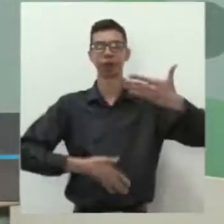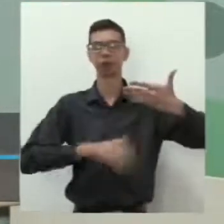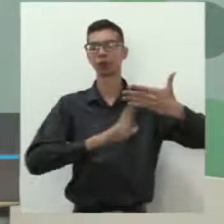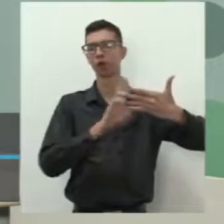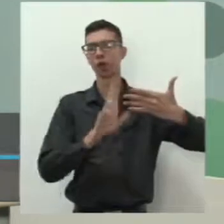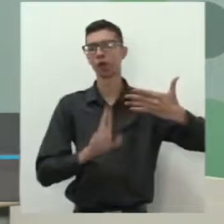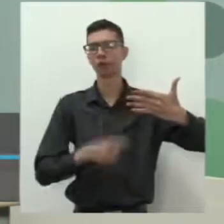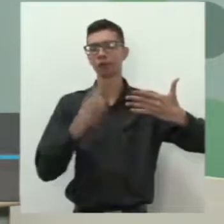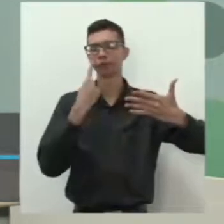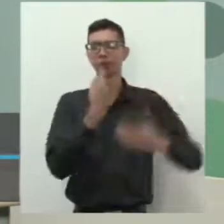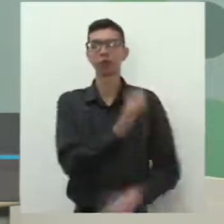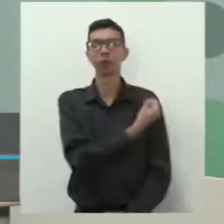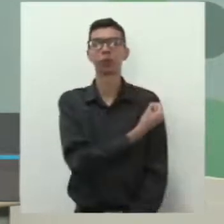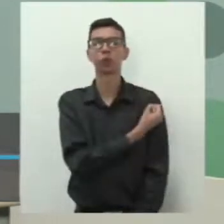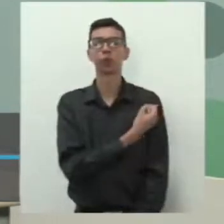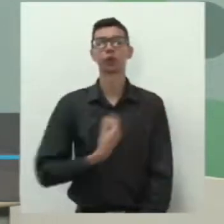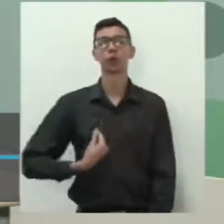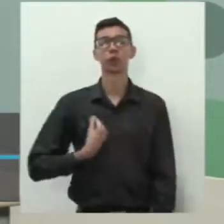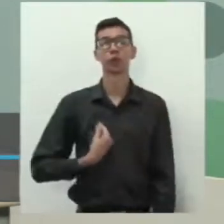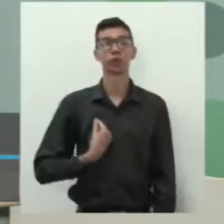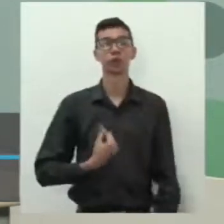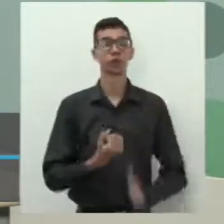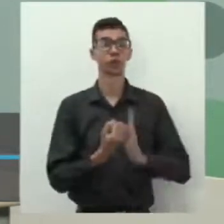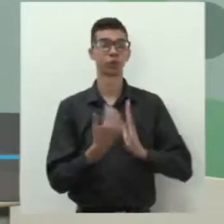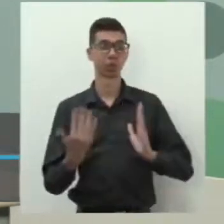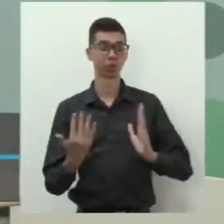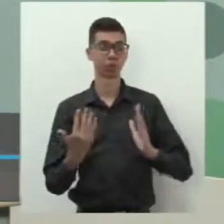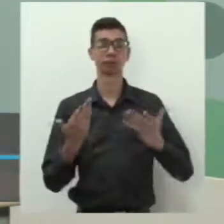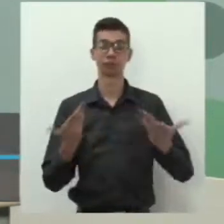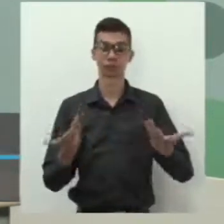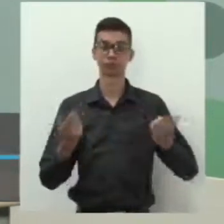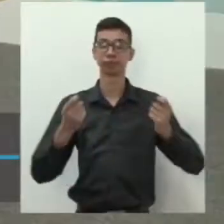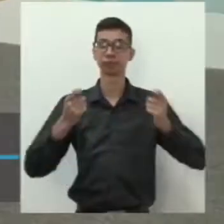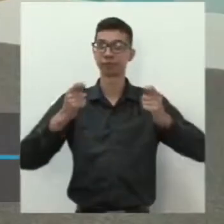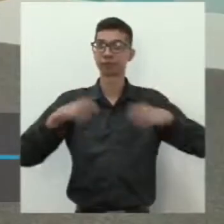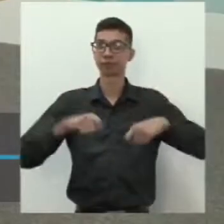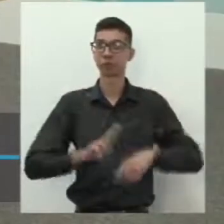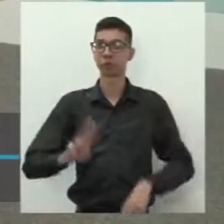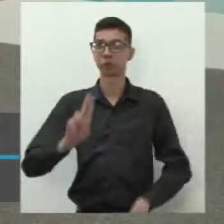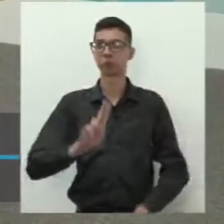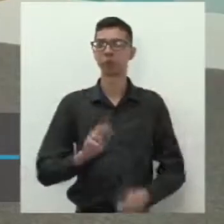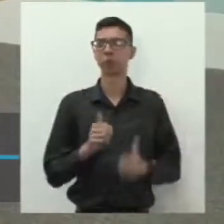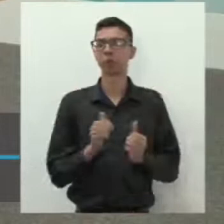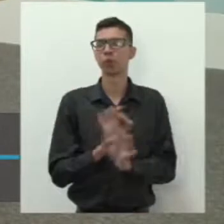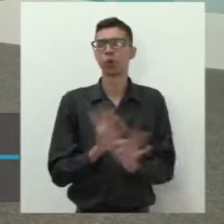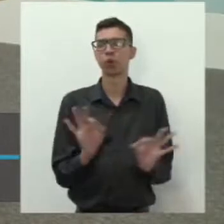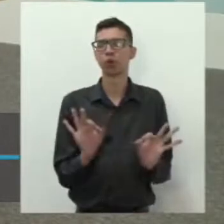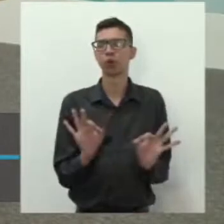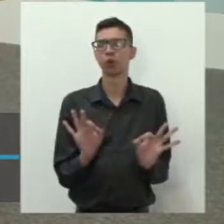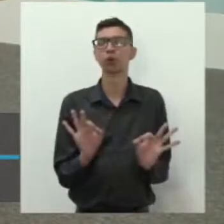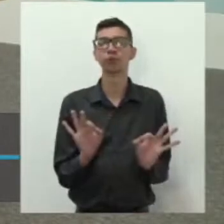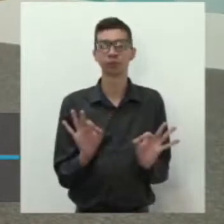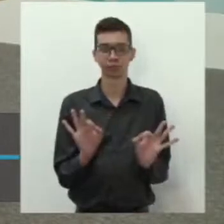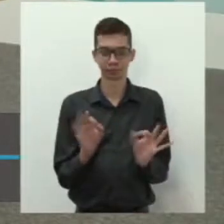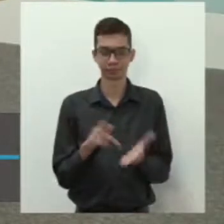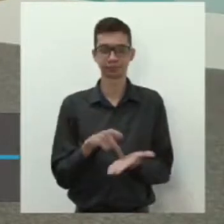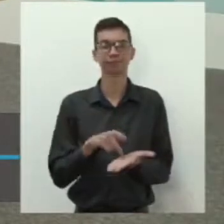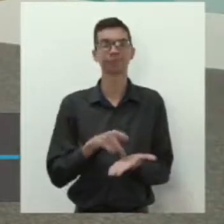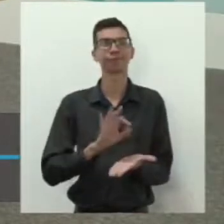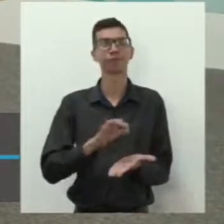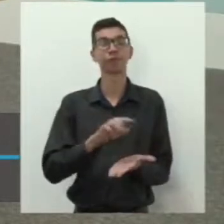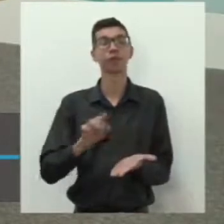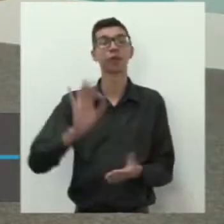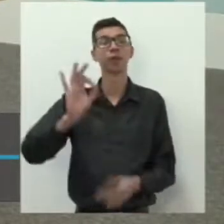né? Número da frequência, então aí seria um recurso super interessante para utilizar. Com certeza. Se vocês têm uma porcentagem